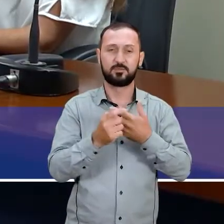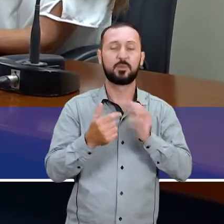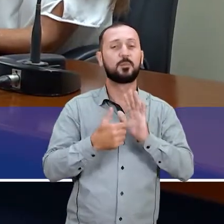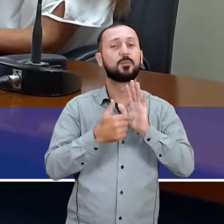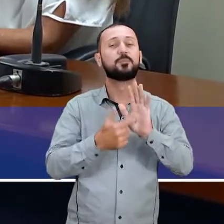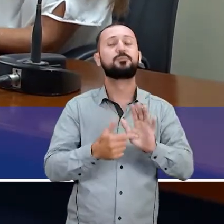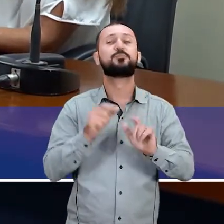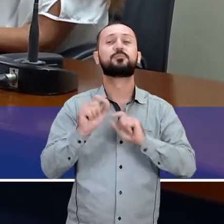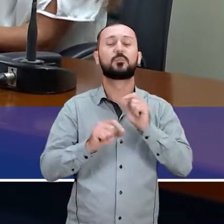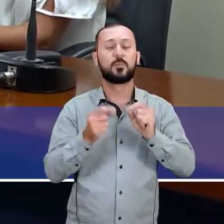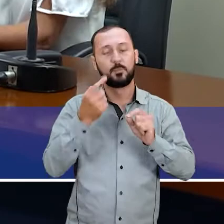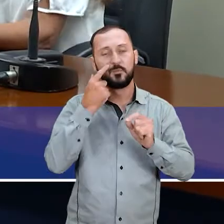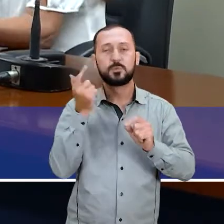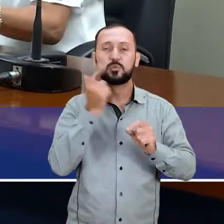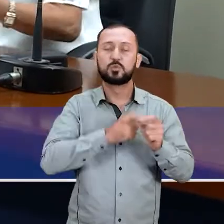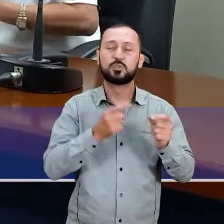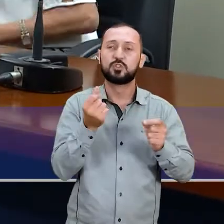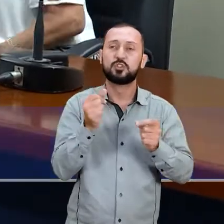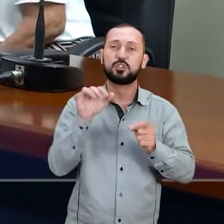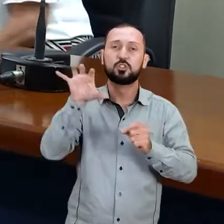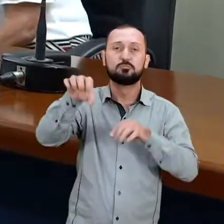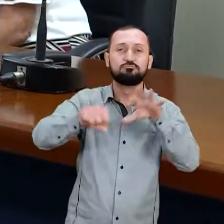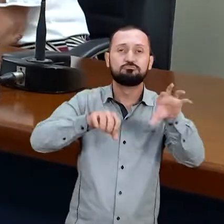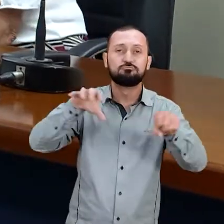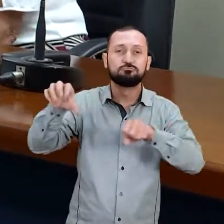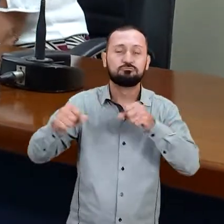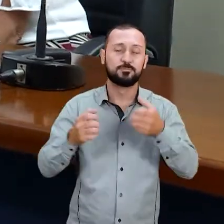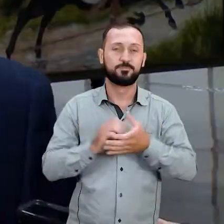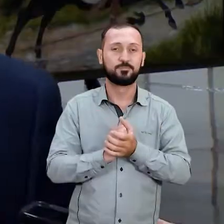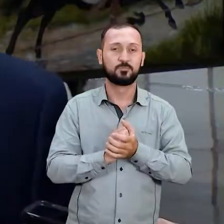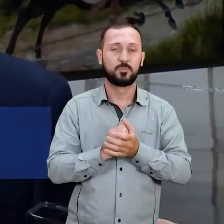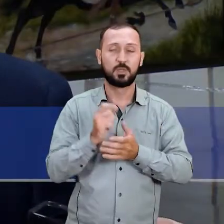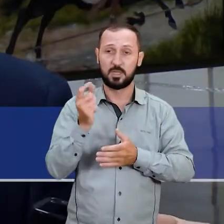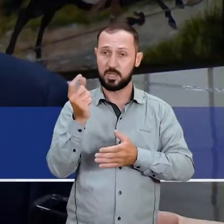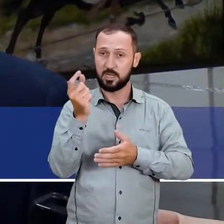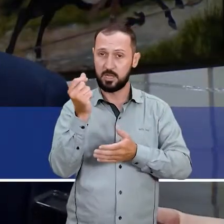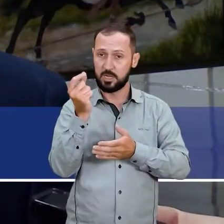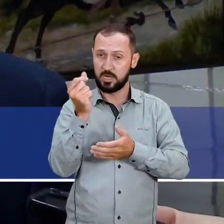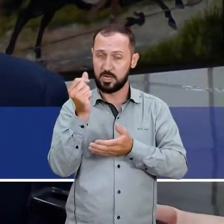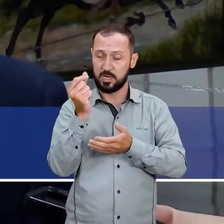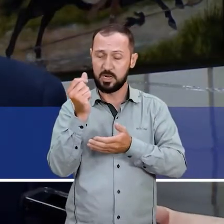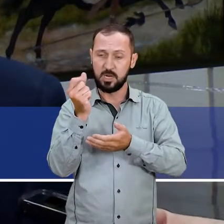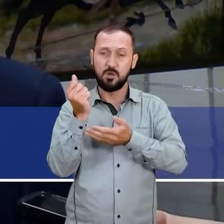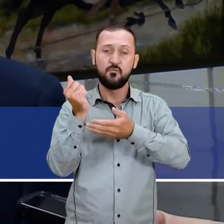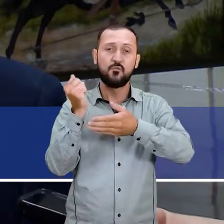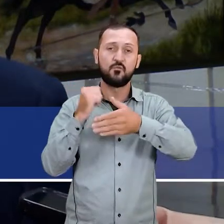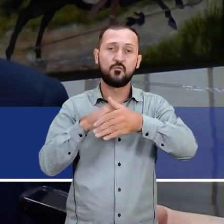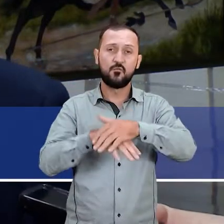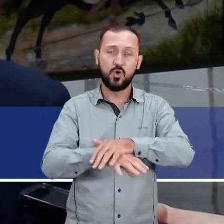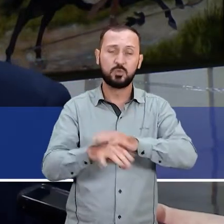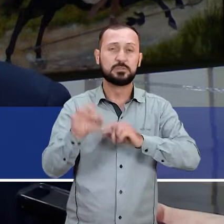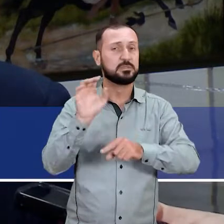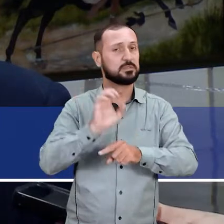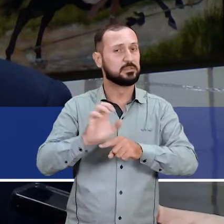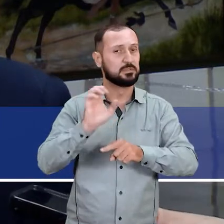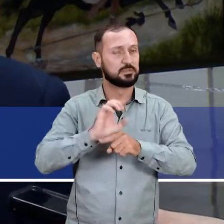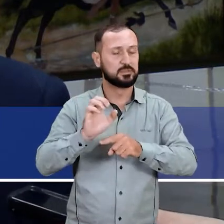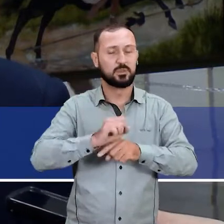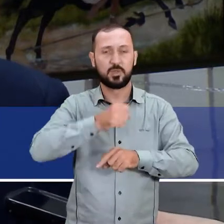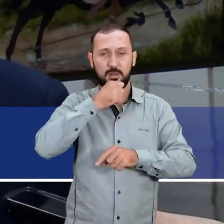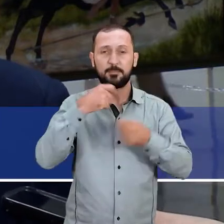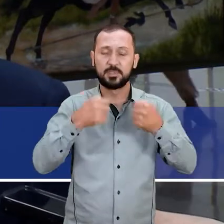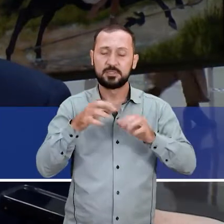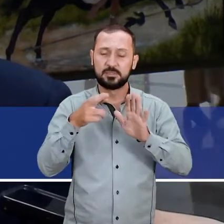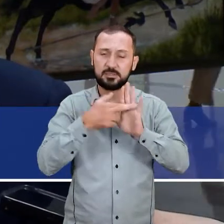e destacou alternativas para a arrecadação de verba. O Fundo Estadual do Idoso, ele precisa